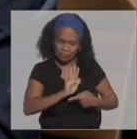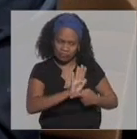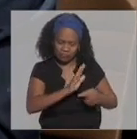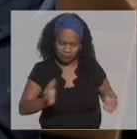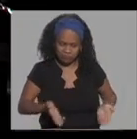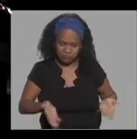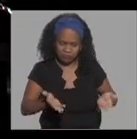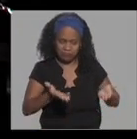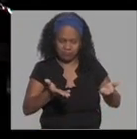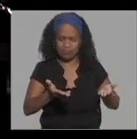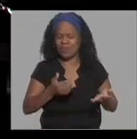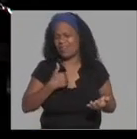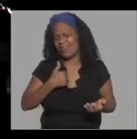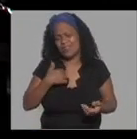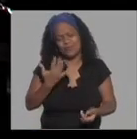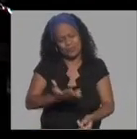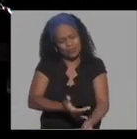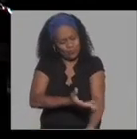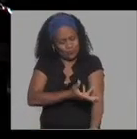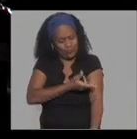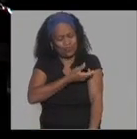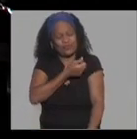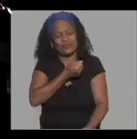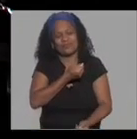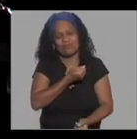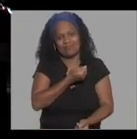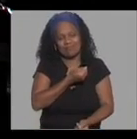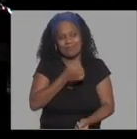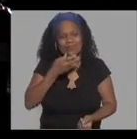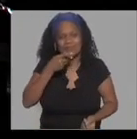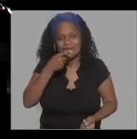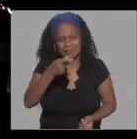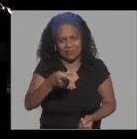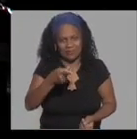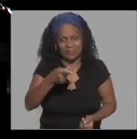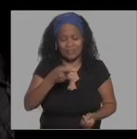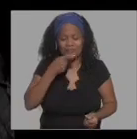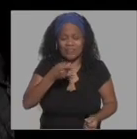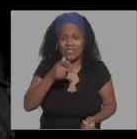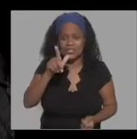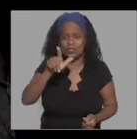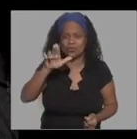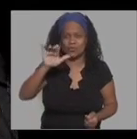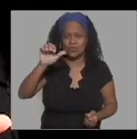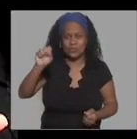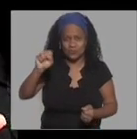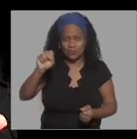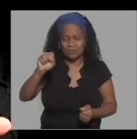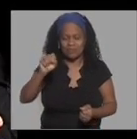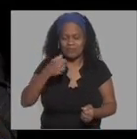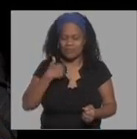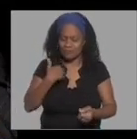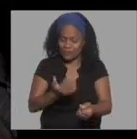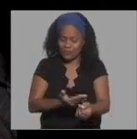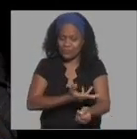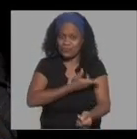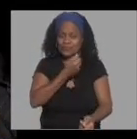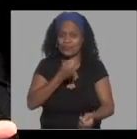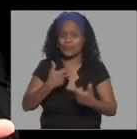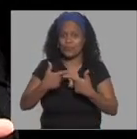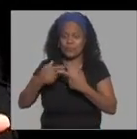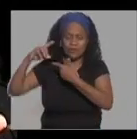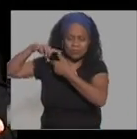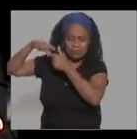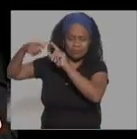mas com certeza muito emociona quando me emociona agora é falar de luís gama é falar como eu falei aqui de uma